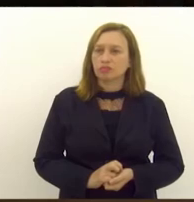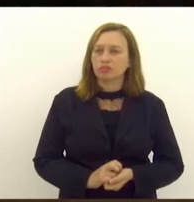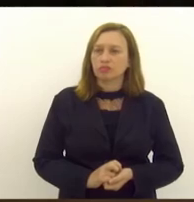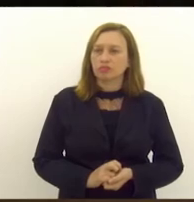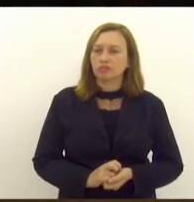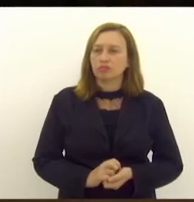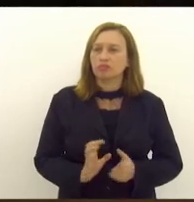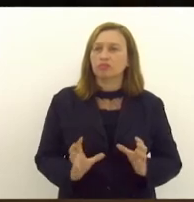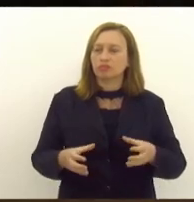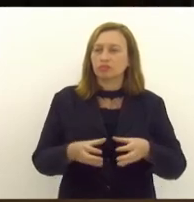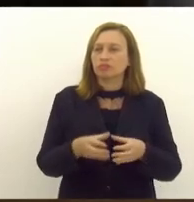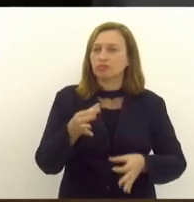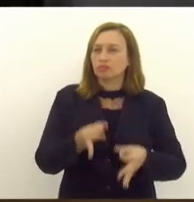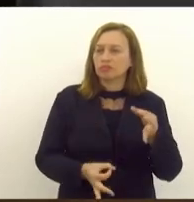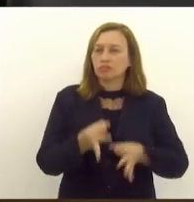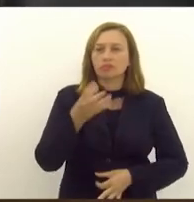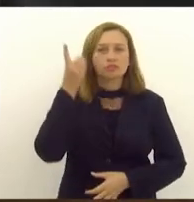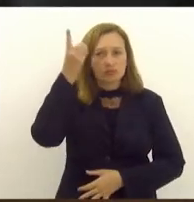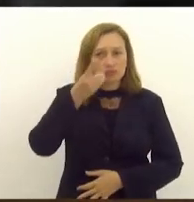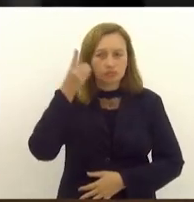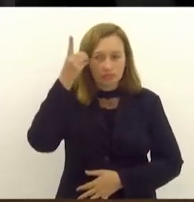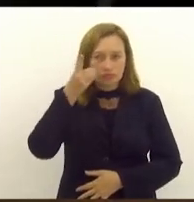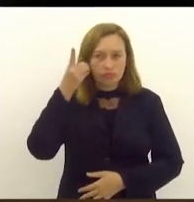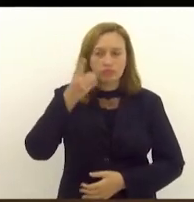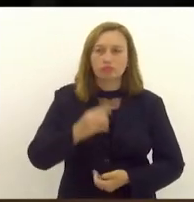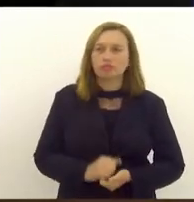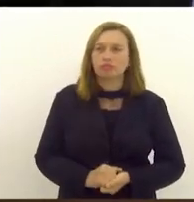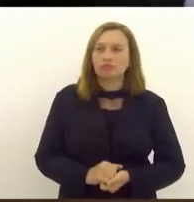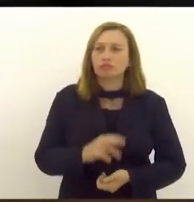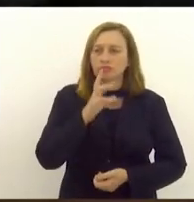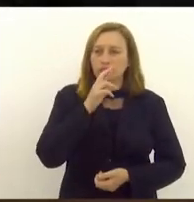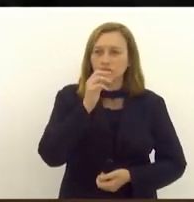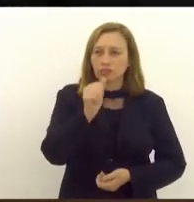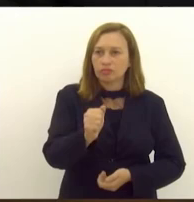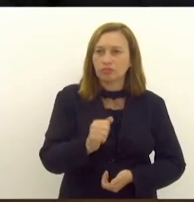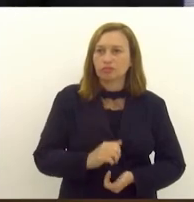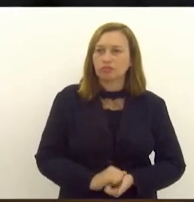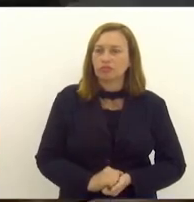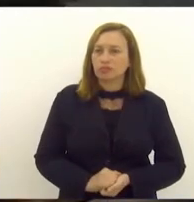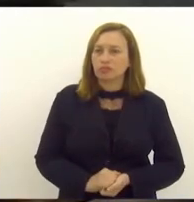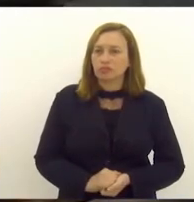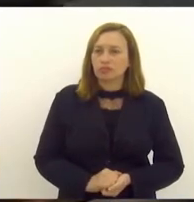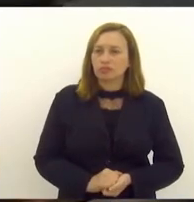pela comissão de Justiça nosso Deputado Rodrigo Amorim